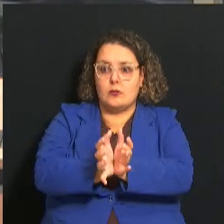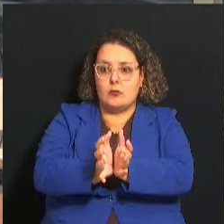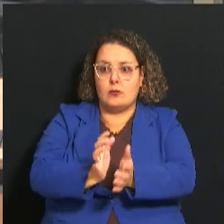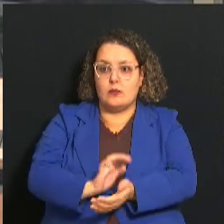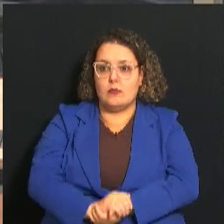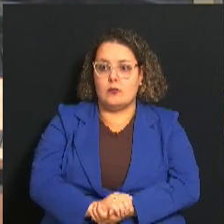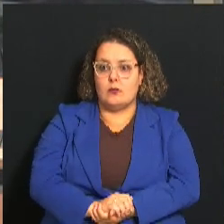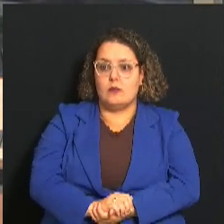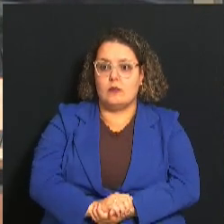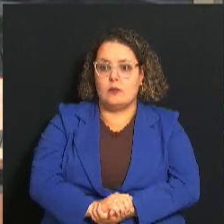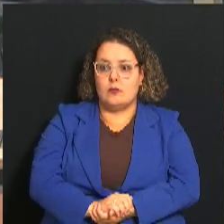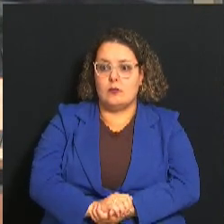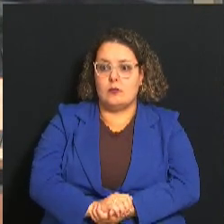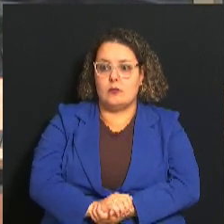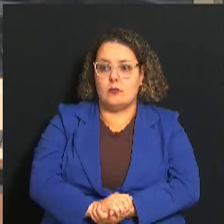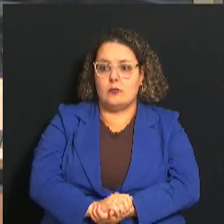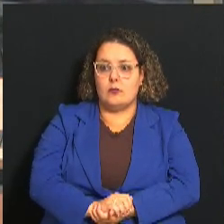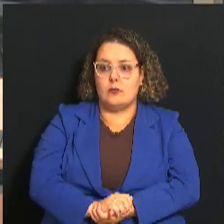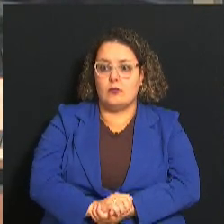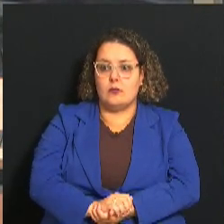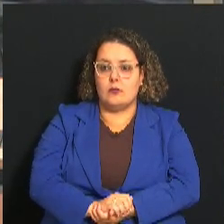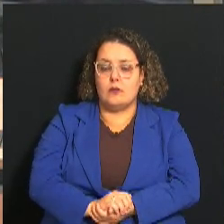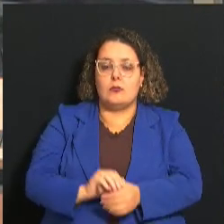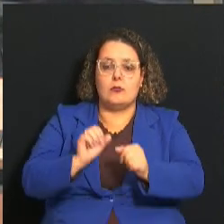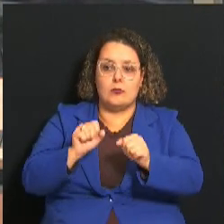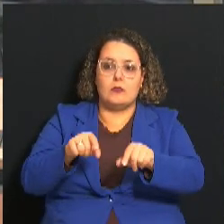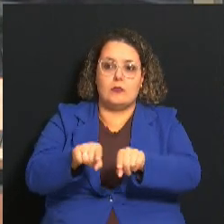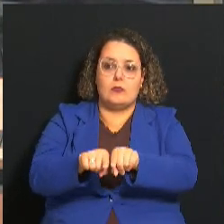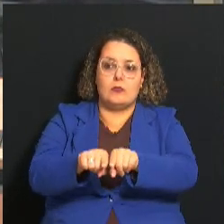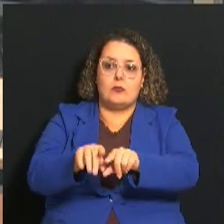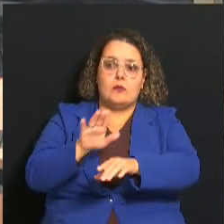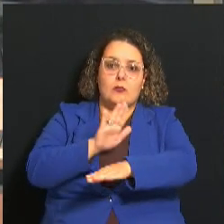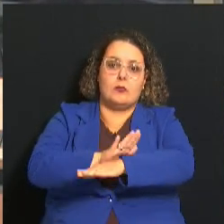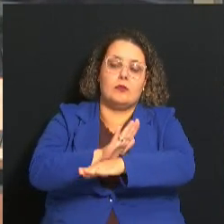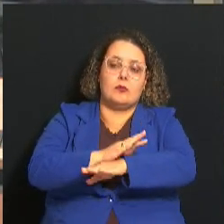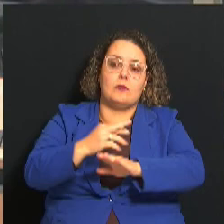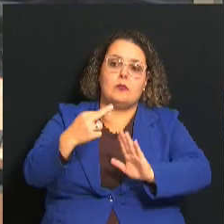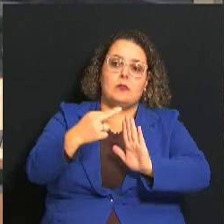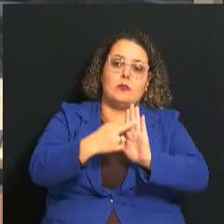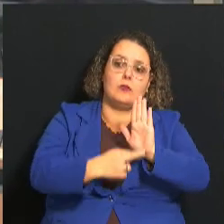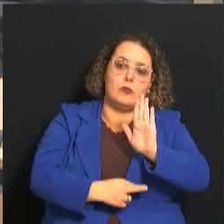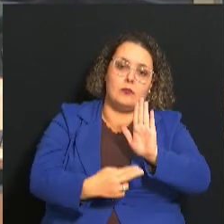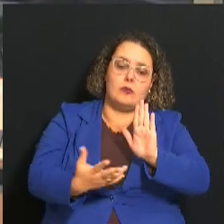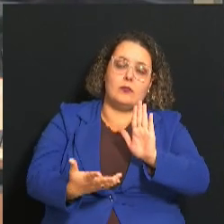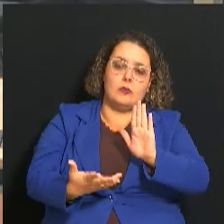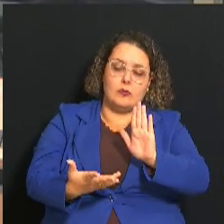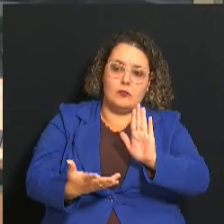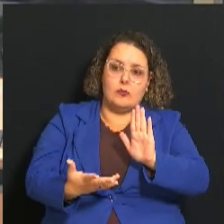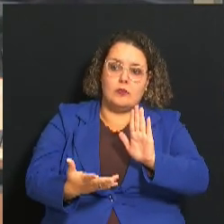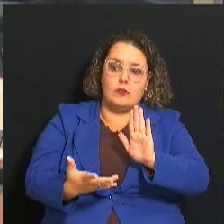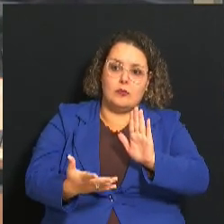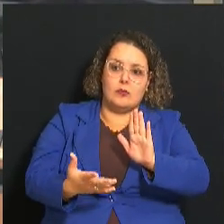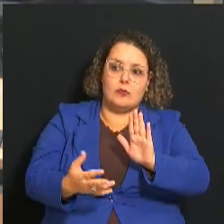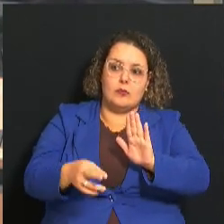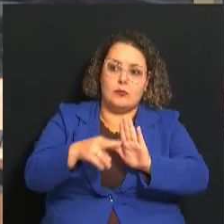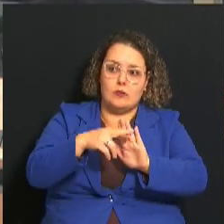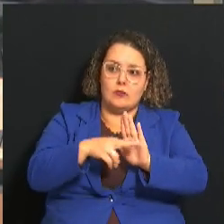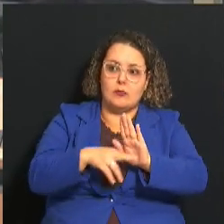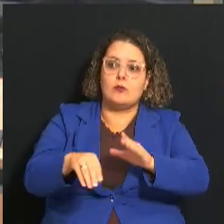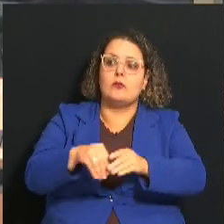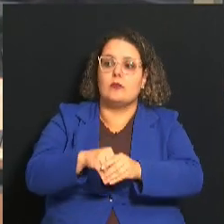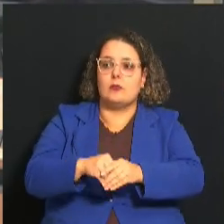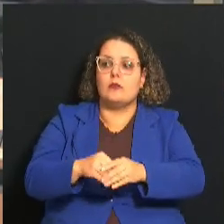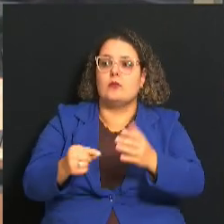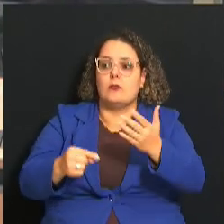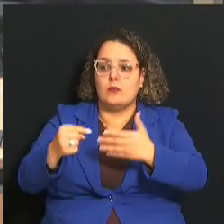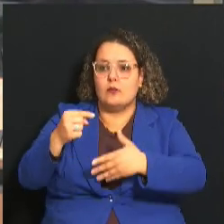né, que pudesse também ajudar na redação desse regimento. Dos pontos que foram